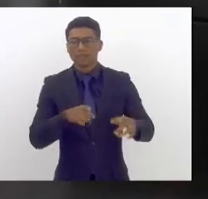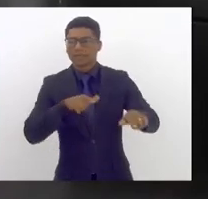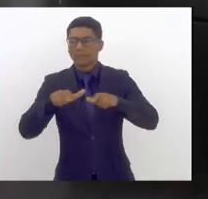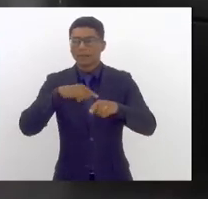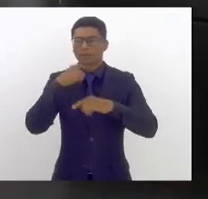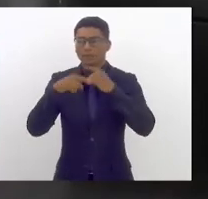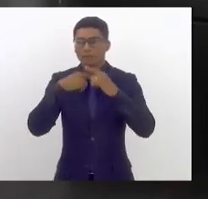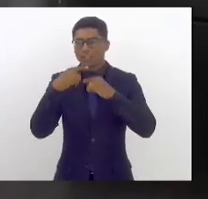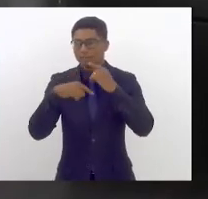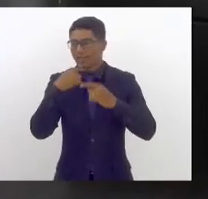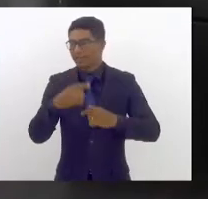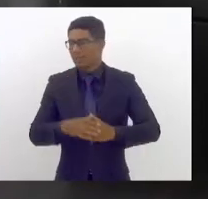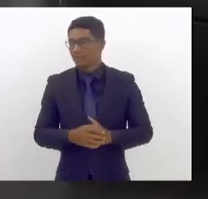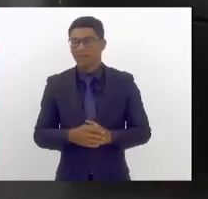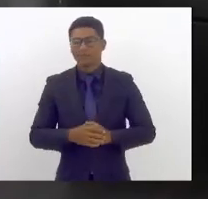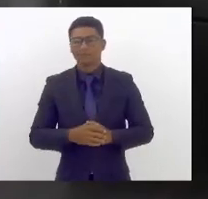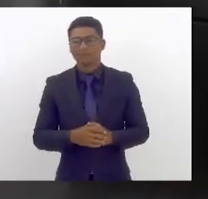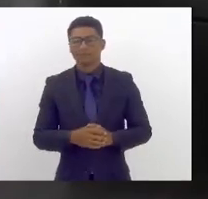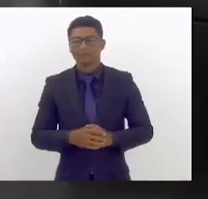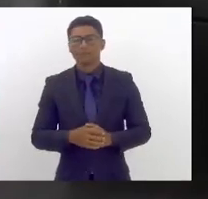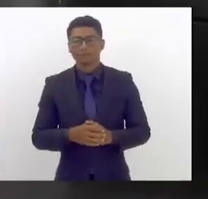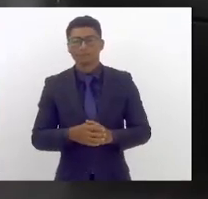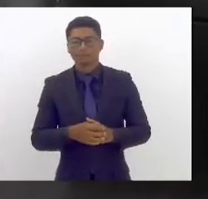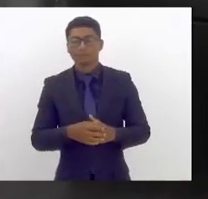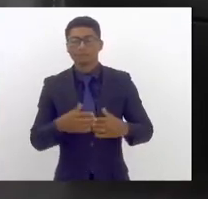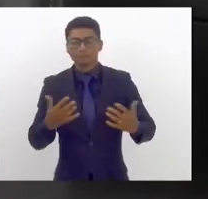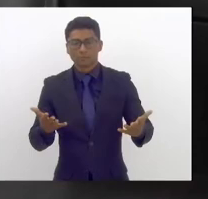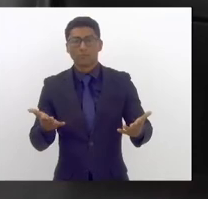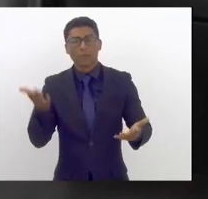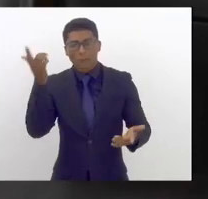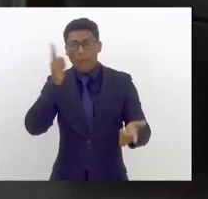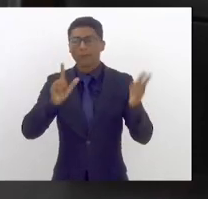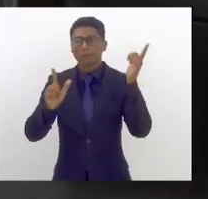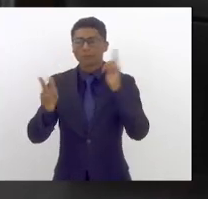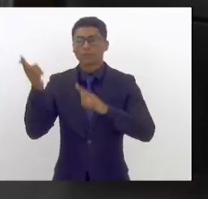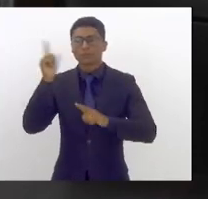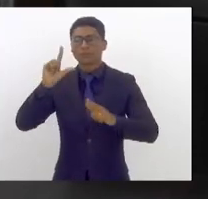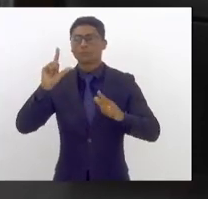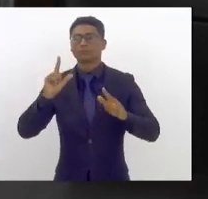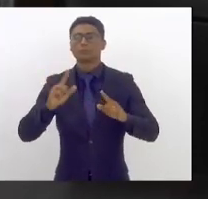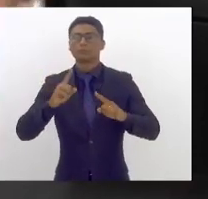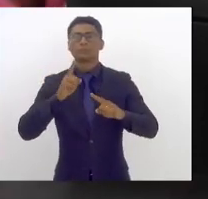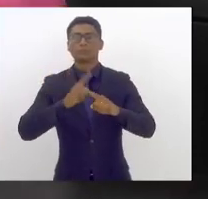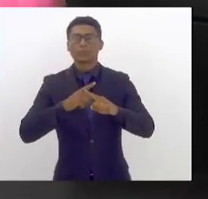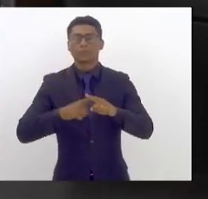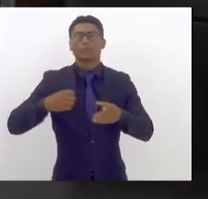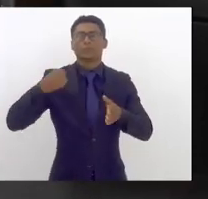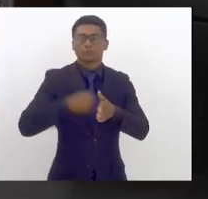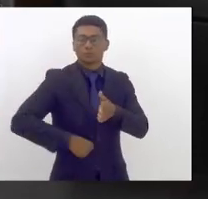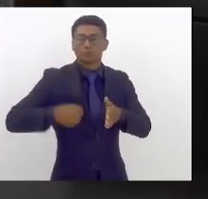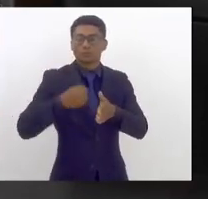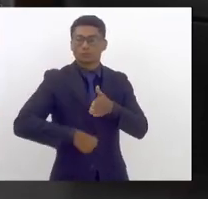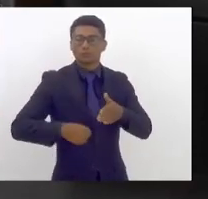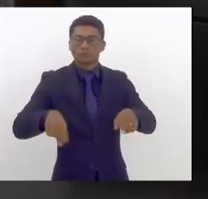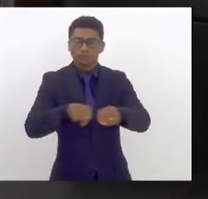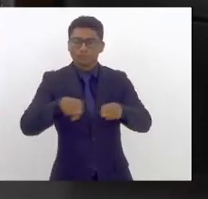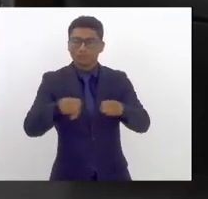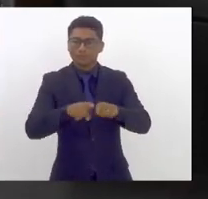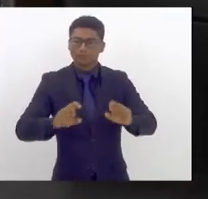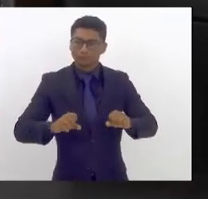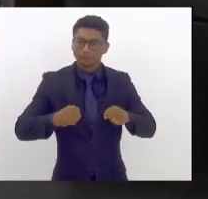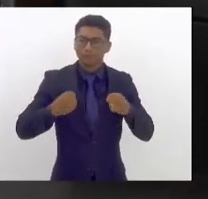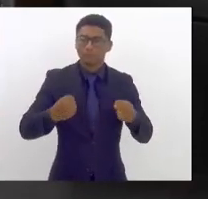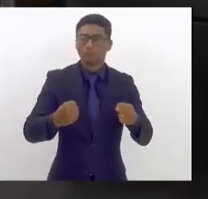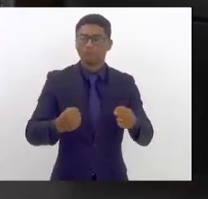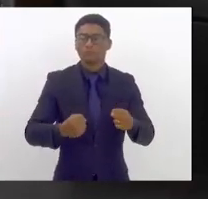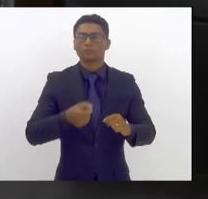enfim a vida vira de cabeça para baixo e a gente conseguiu graças a nossa luta empenho porque aqui eu não